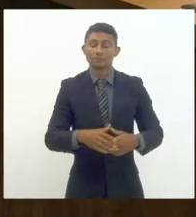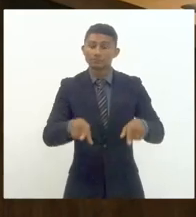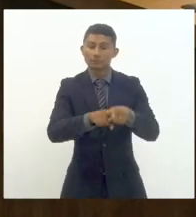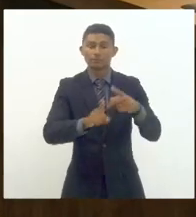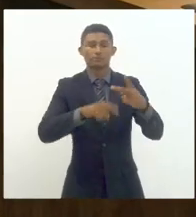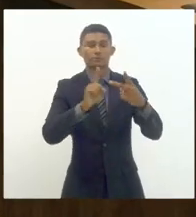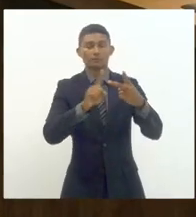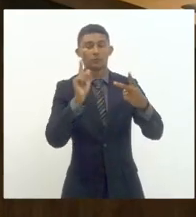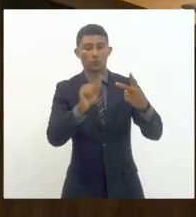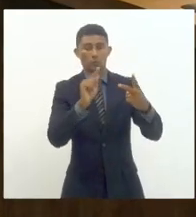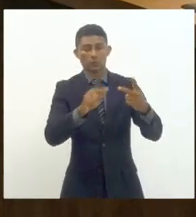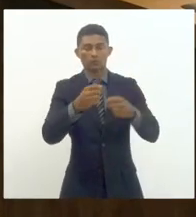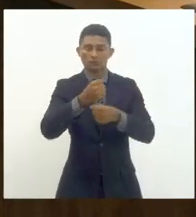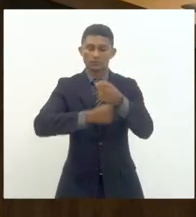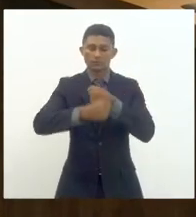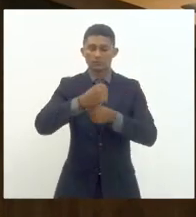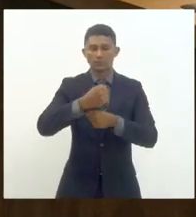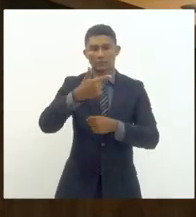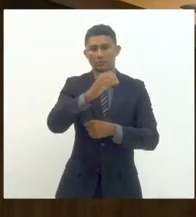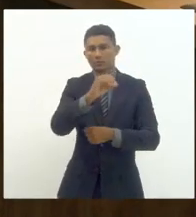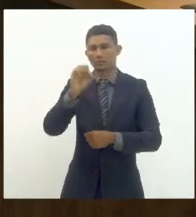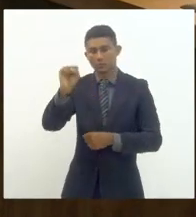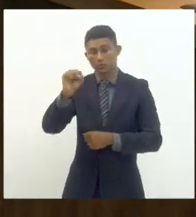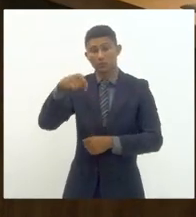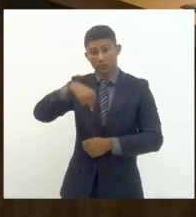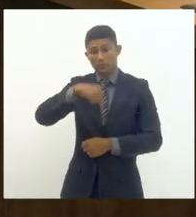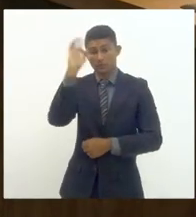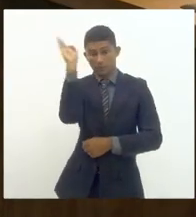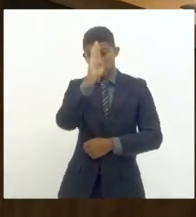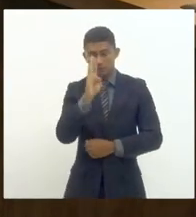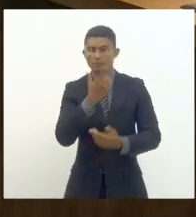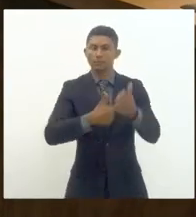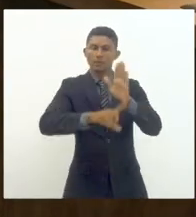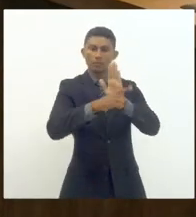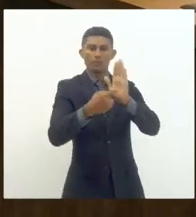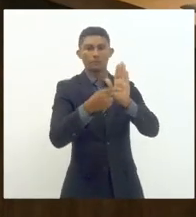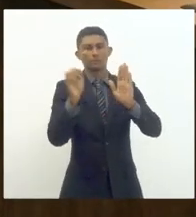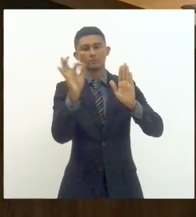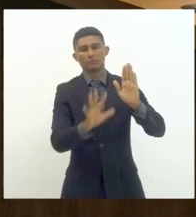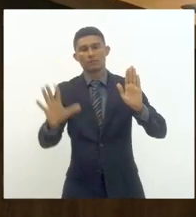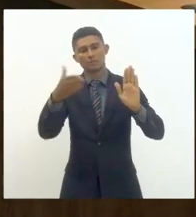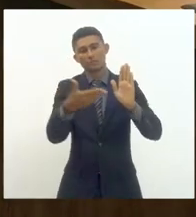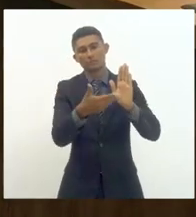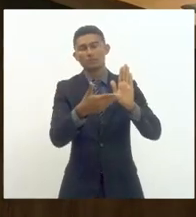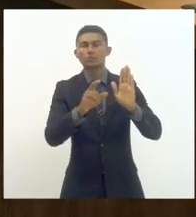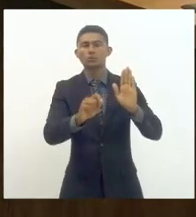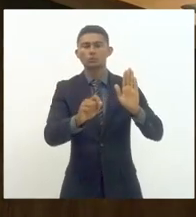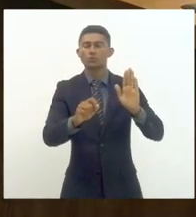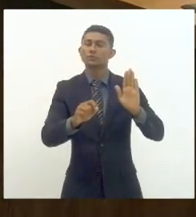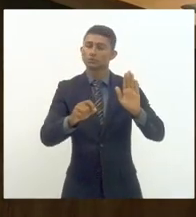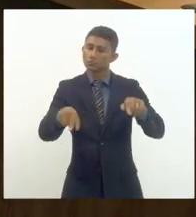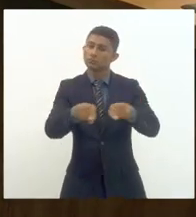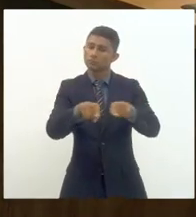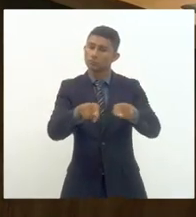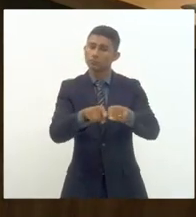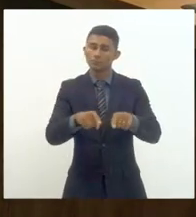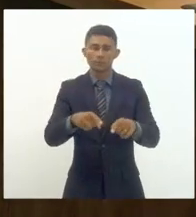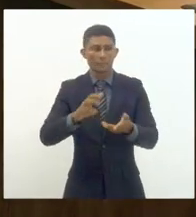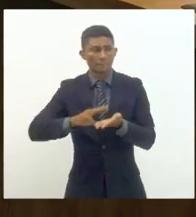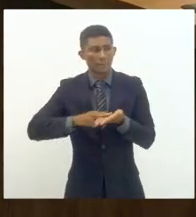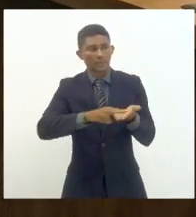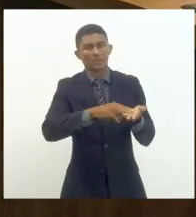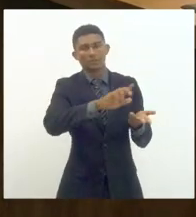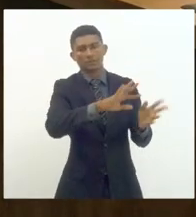que desde 2008 está em vigor no Brasil uma lei federal oriunda de mensagem enviada ao Congresso